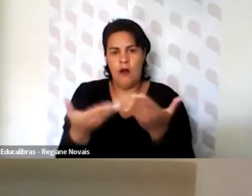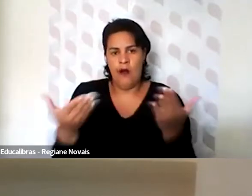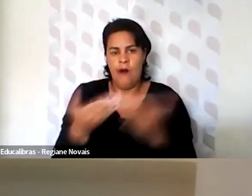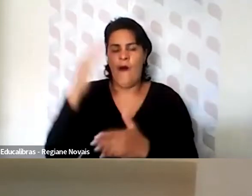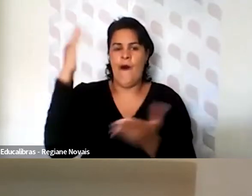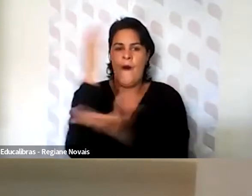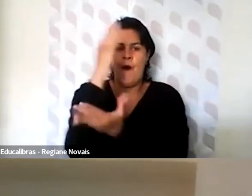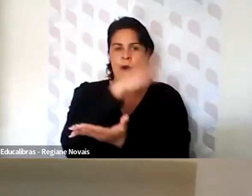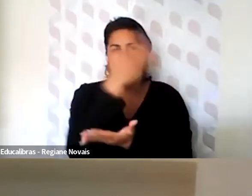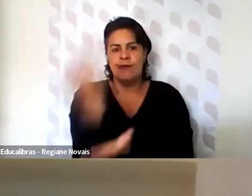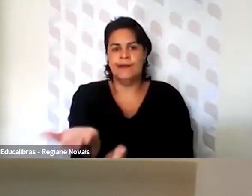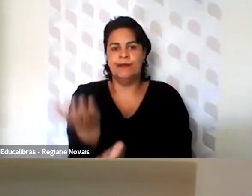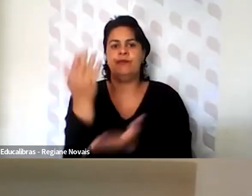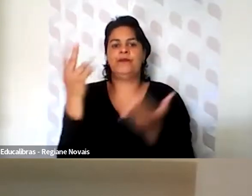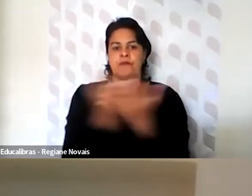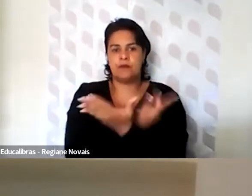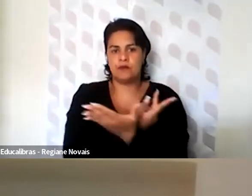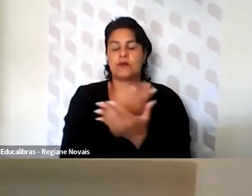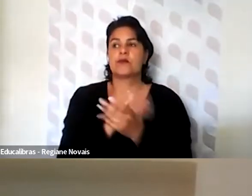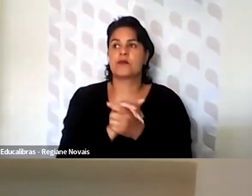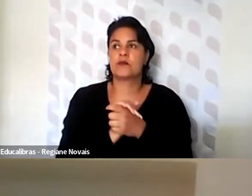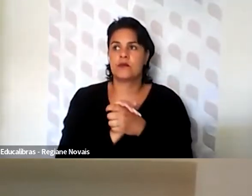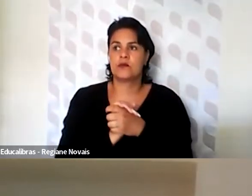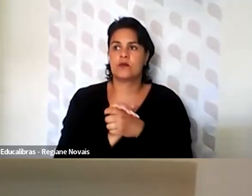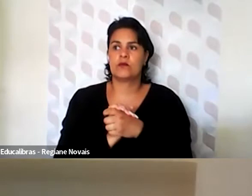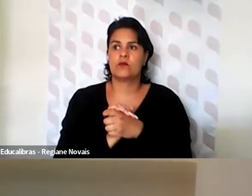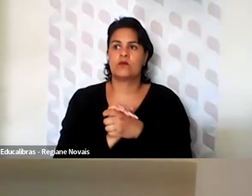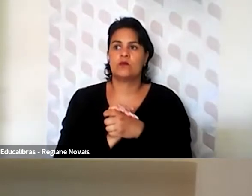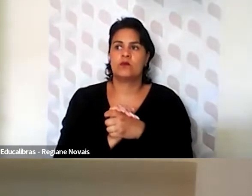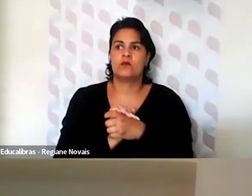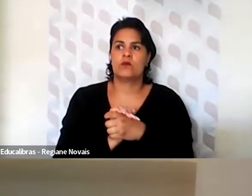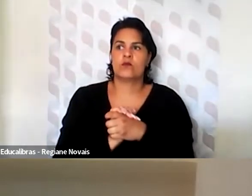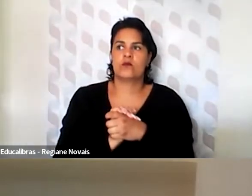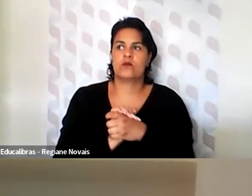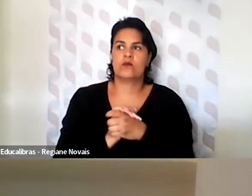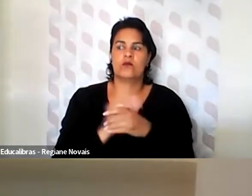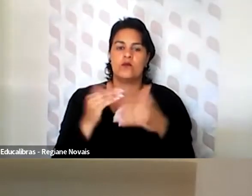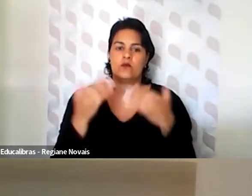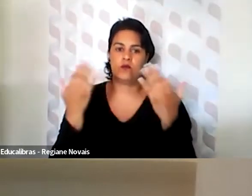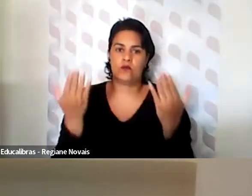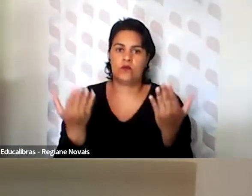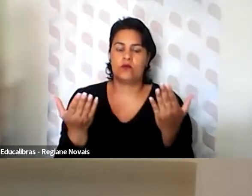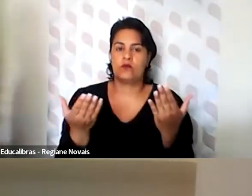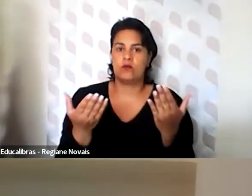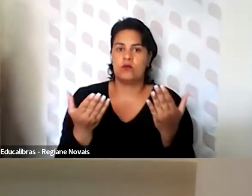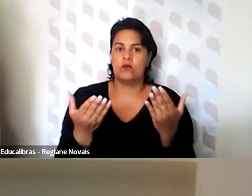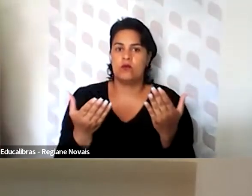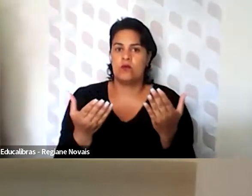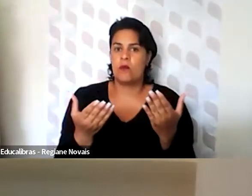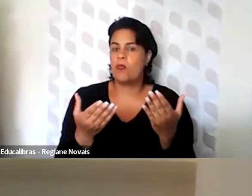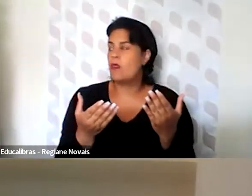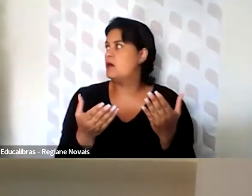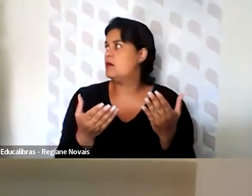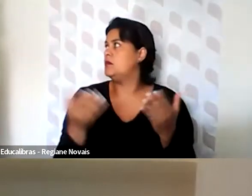em curso. Então, eu acho que numa abordagem inicial, não é esses os principais temas que eu queria apresentar,